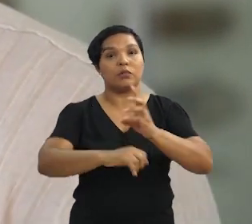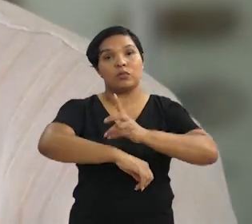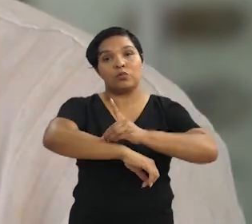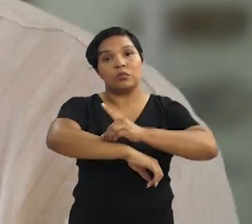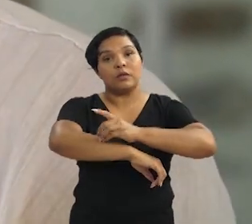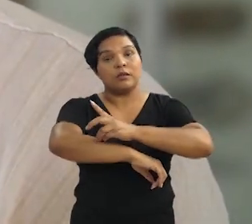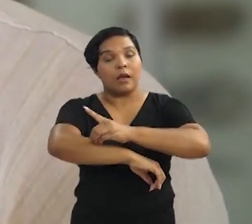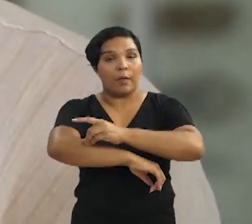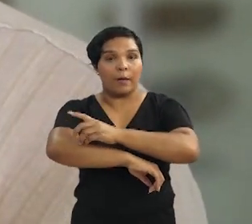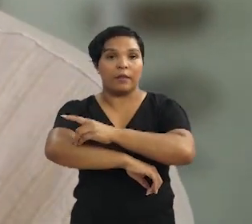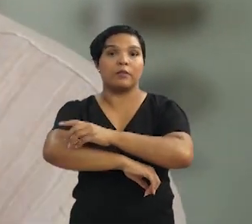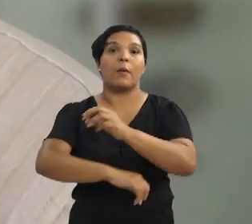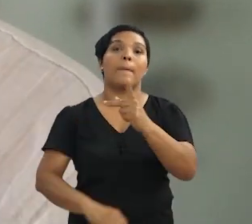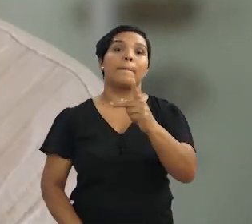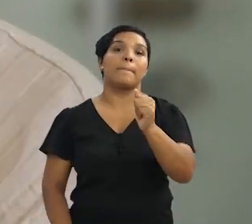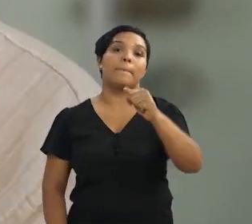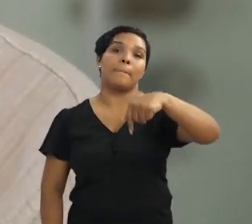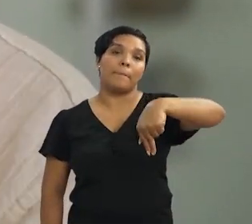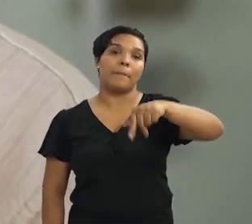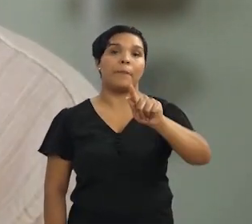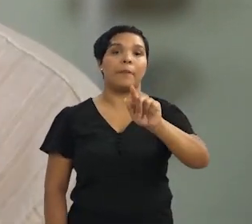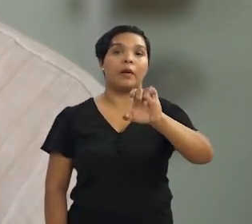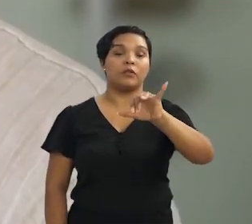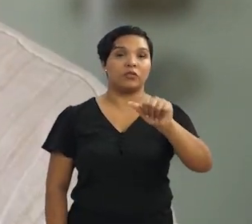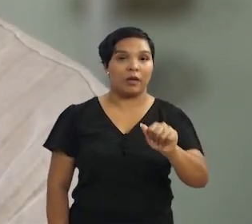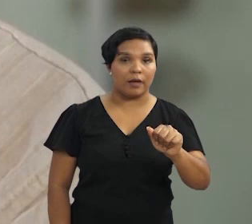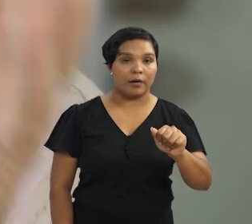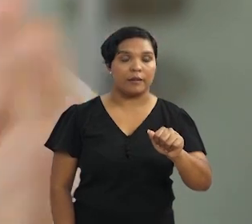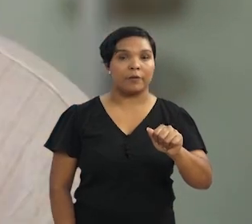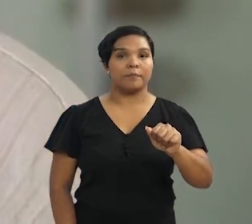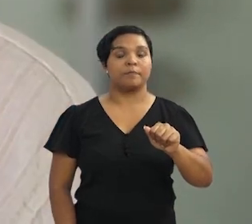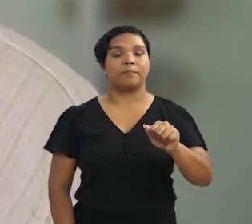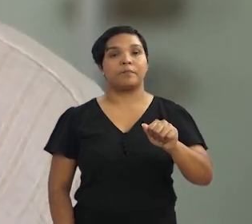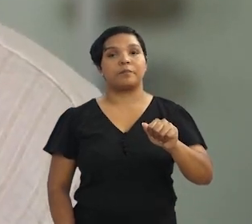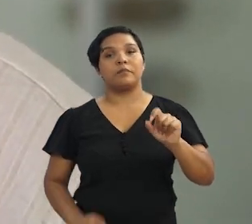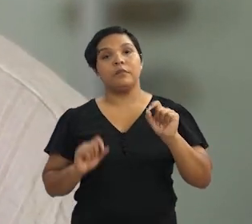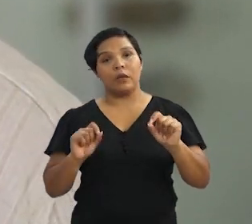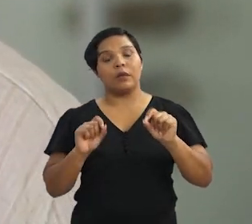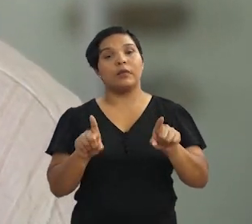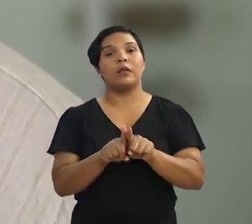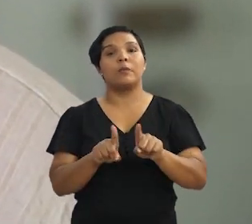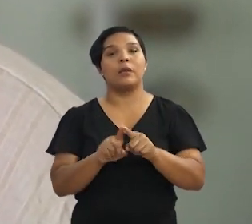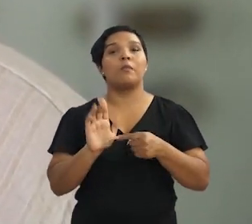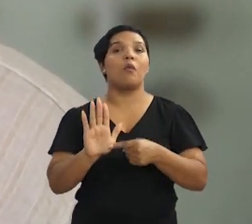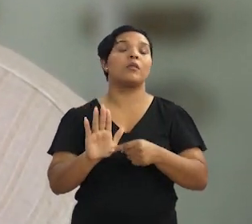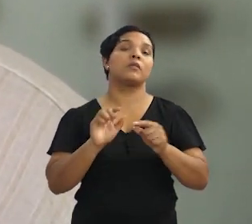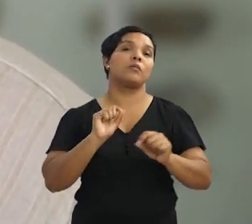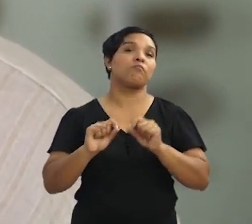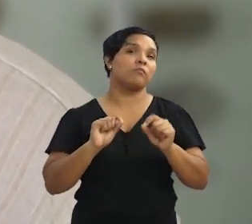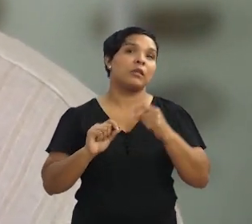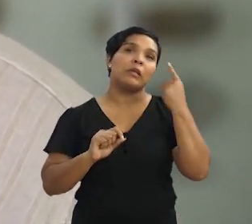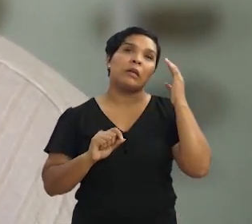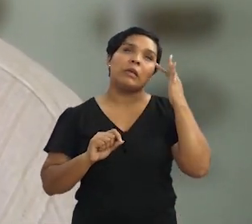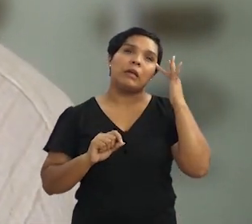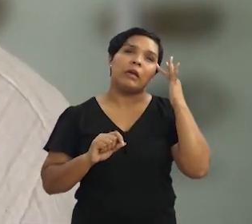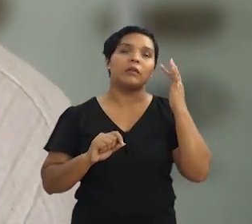assim de animais pangeicos, que chamam de ampla distribuição, então isso também nos traz uma